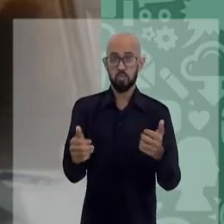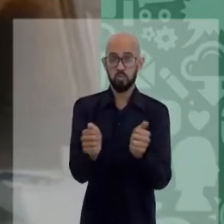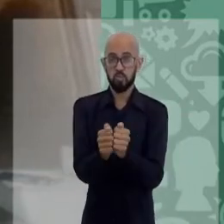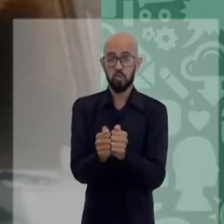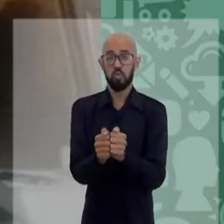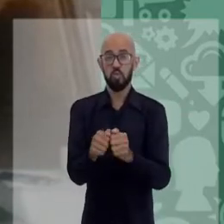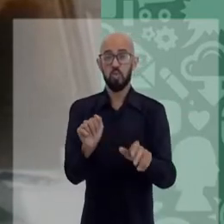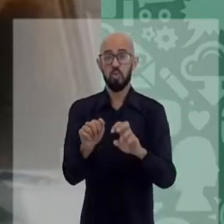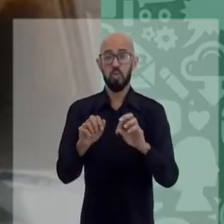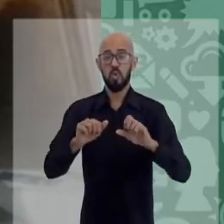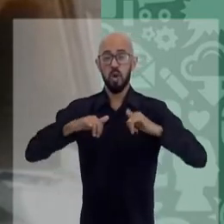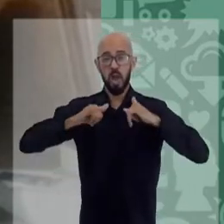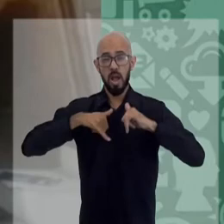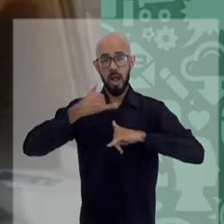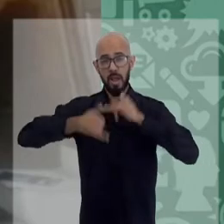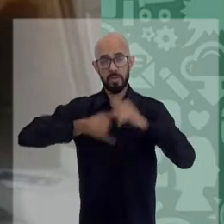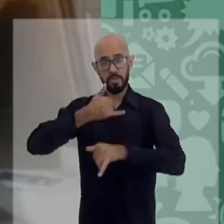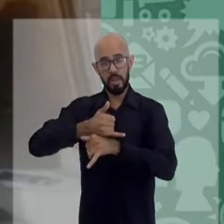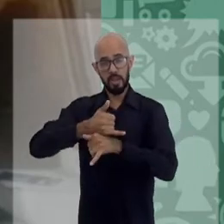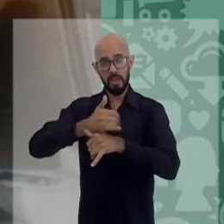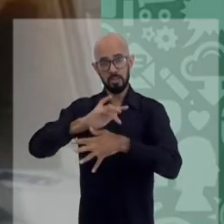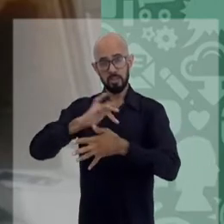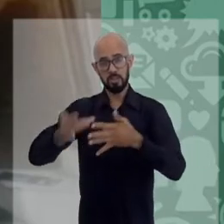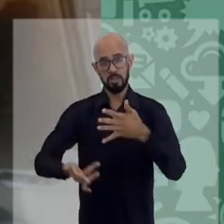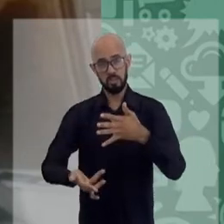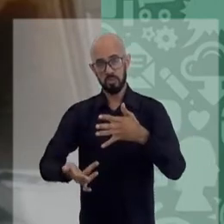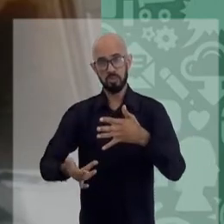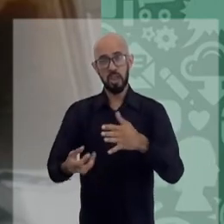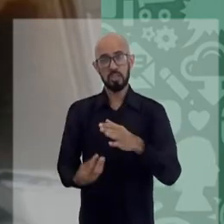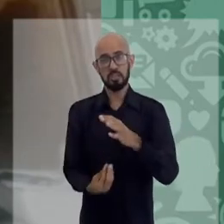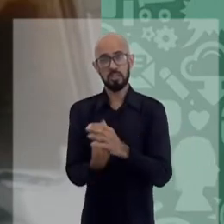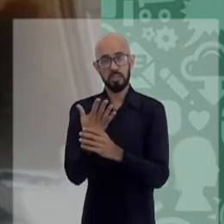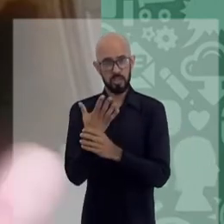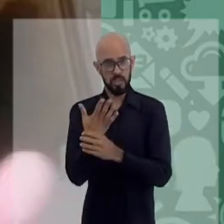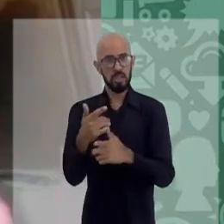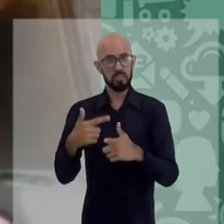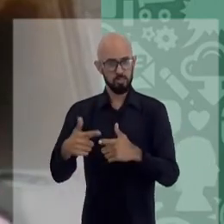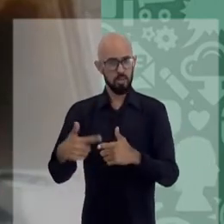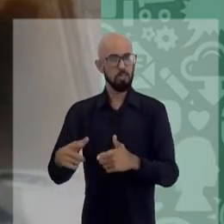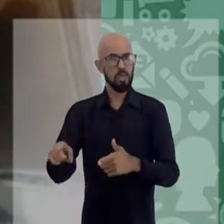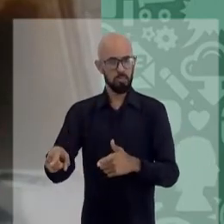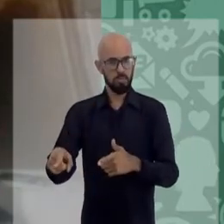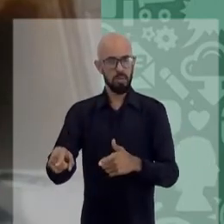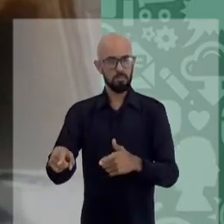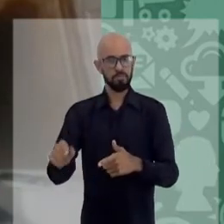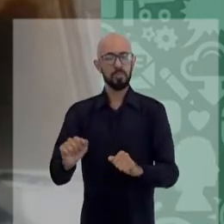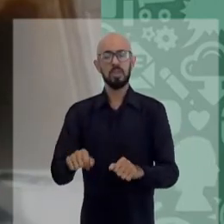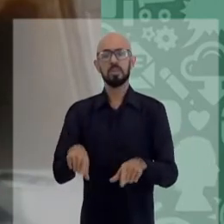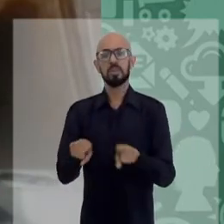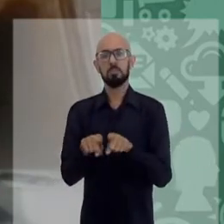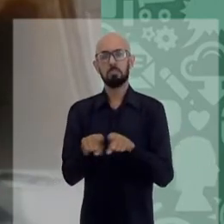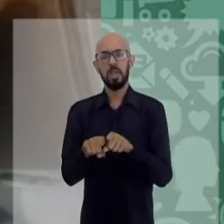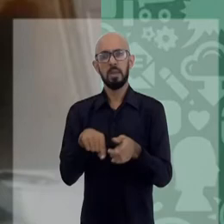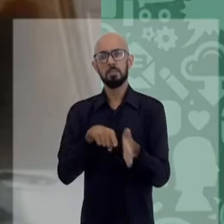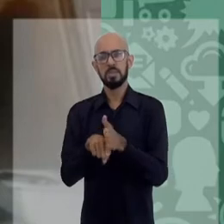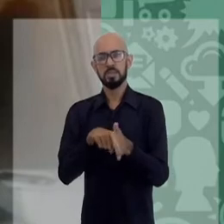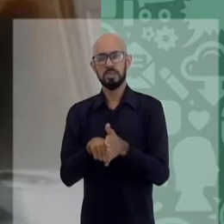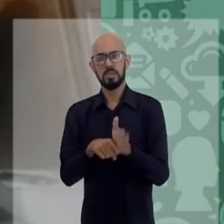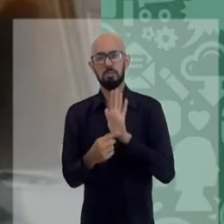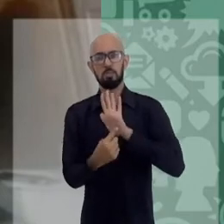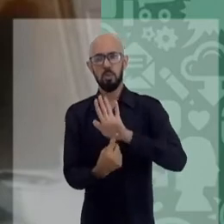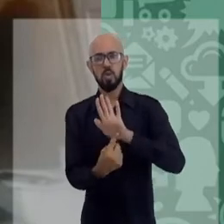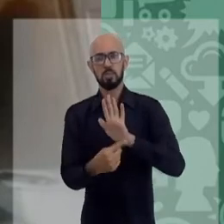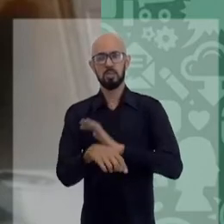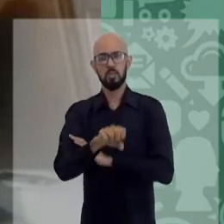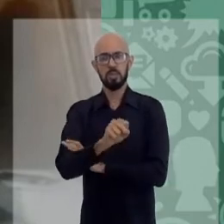com a disseminação da internet nas relações sociais, é que provoca isso. Mas tem um dado muito auspicioso na pesquisa, que é o que diz